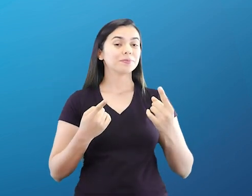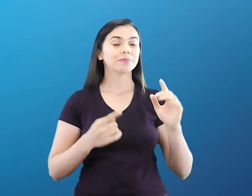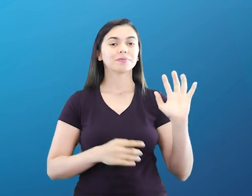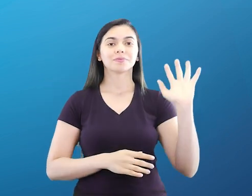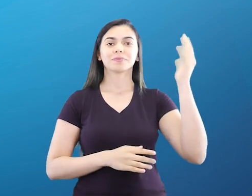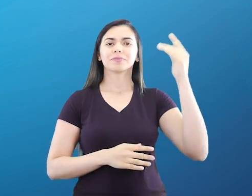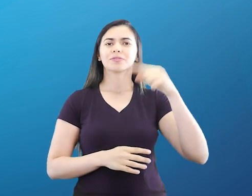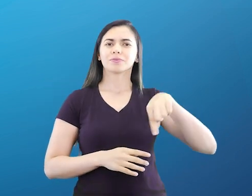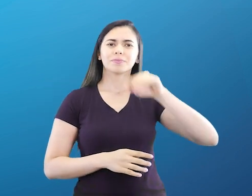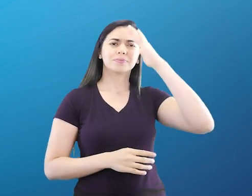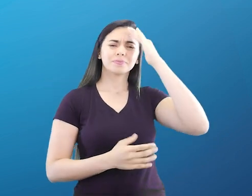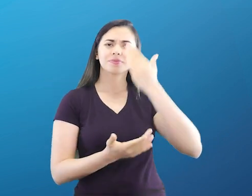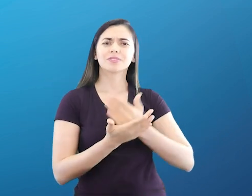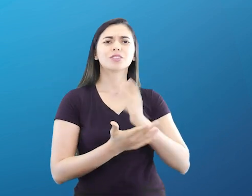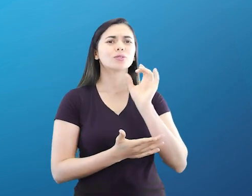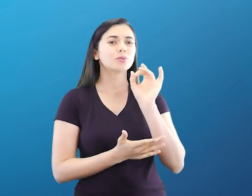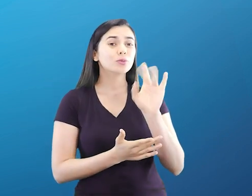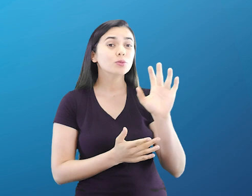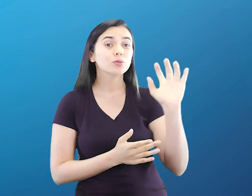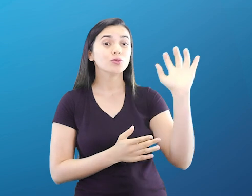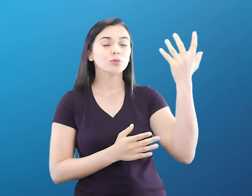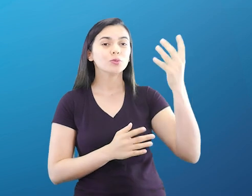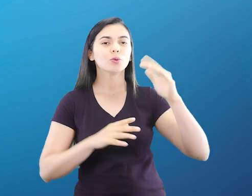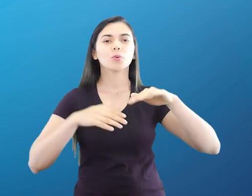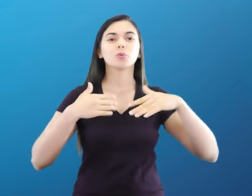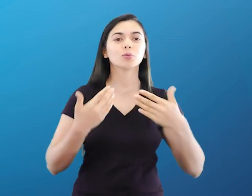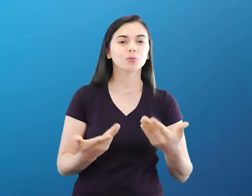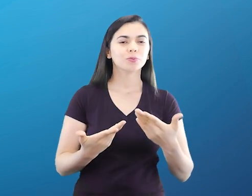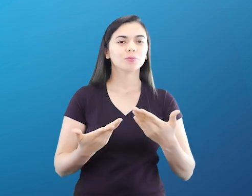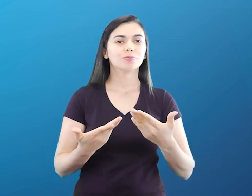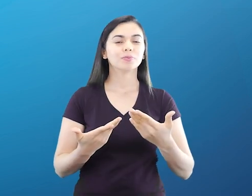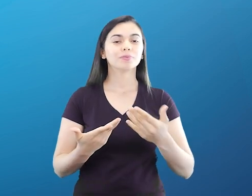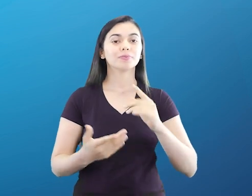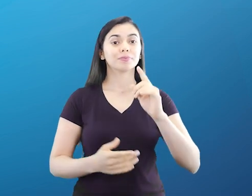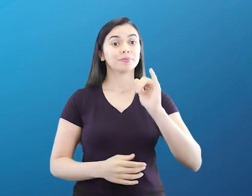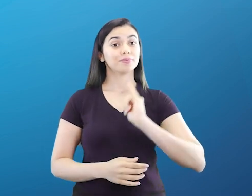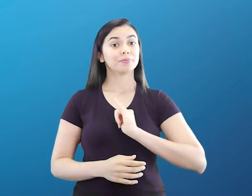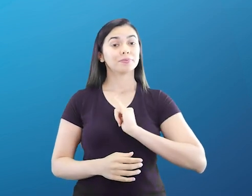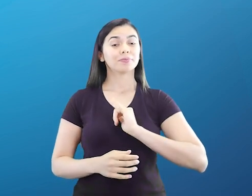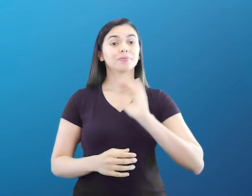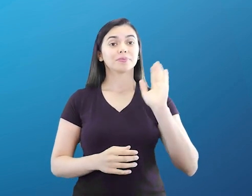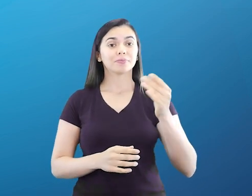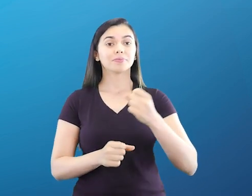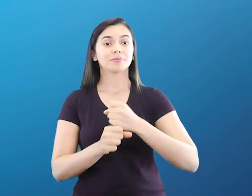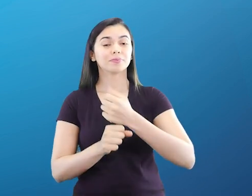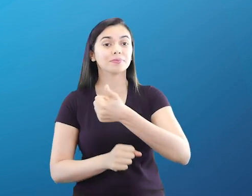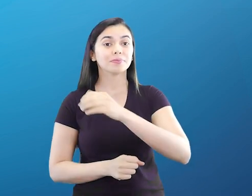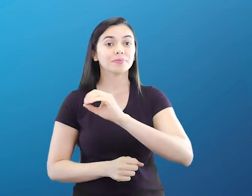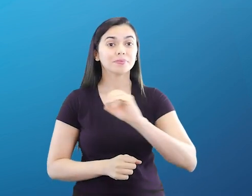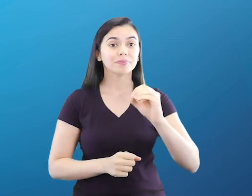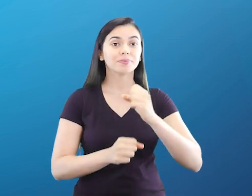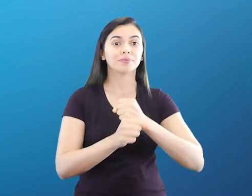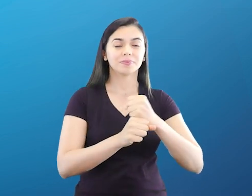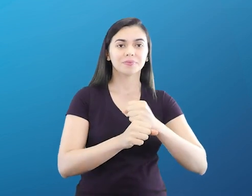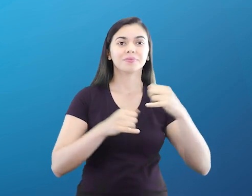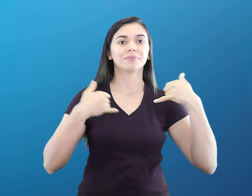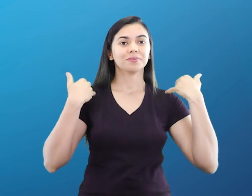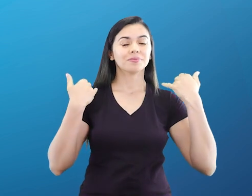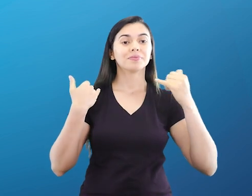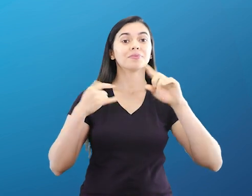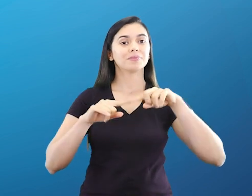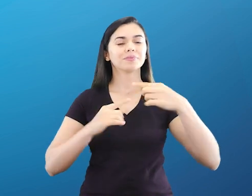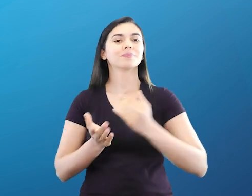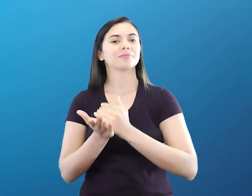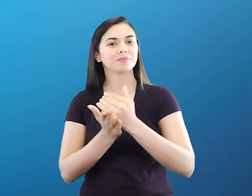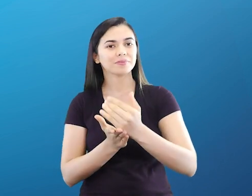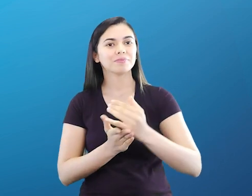comemoração, você acredita que ela só passou a acontecer quando nossa cidade completou 100 anos? Demorou, né? Muito